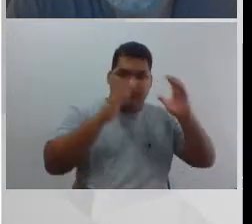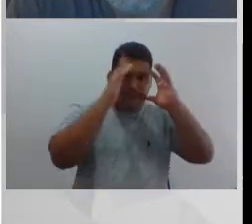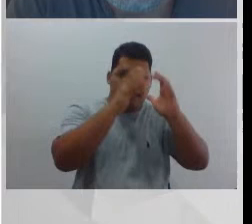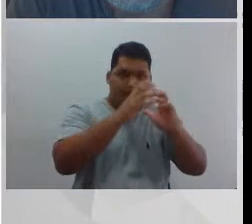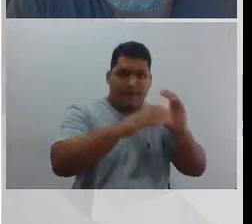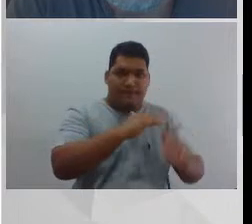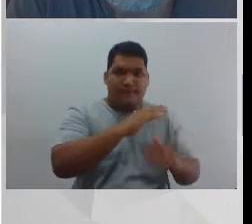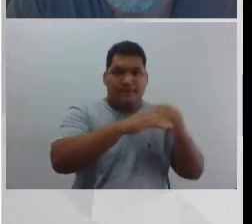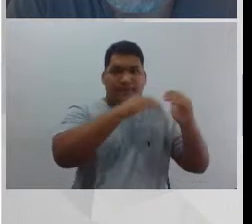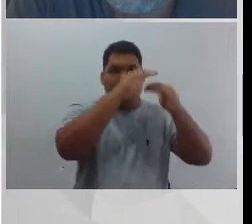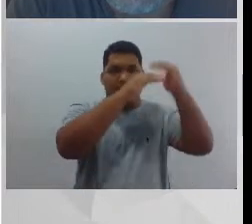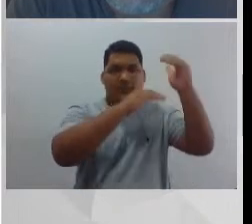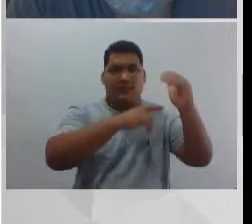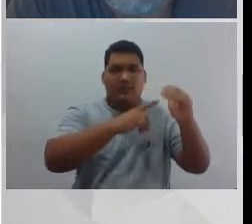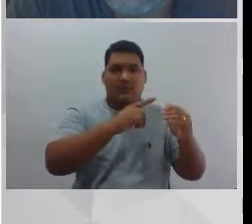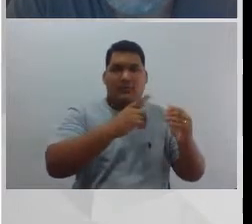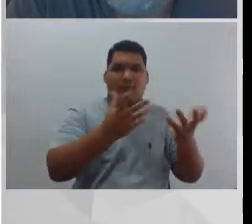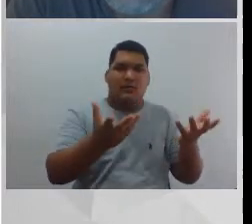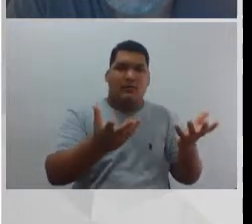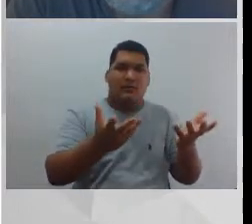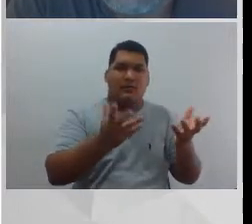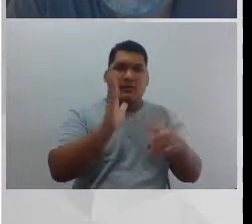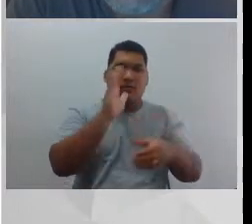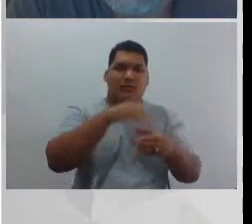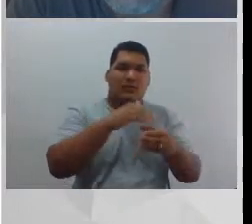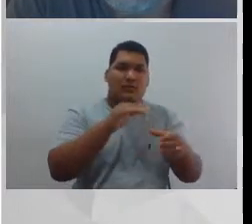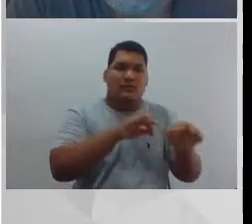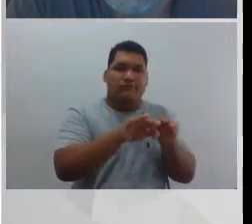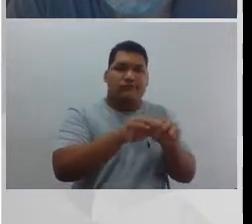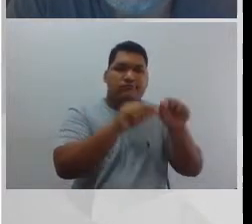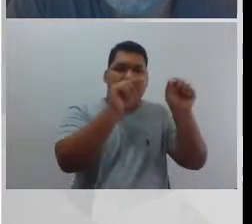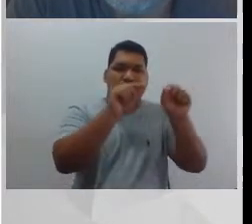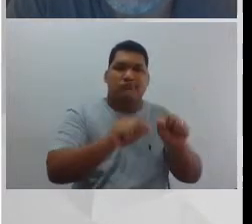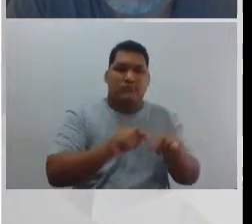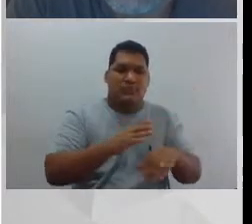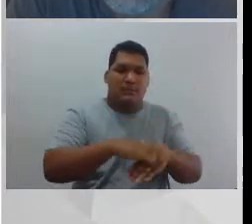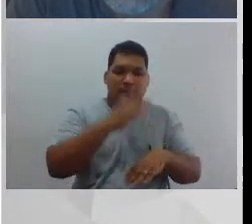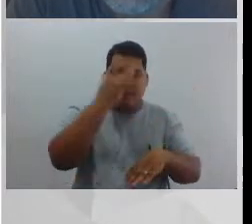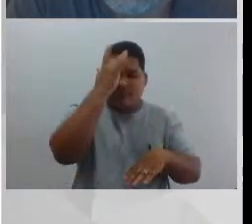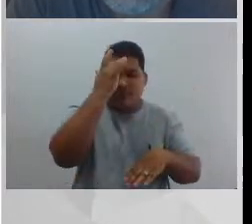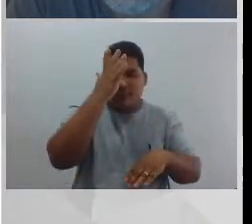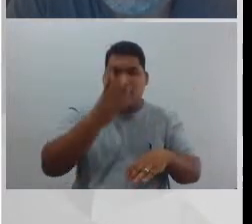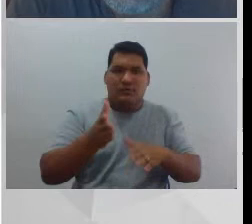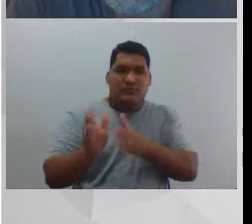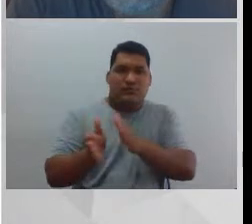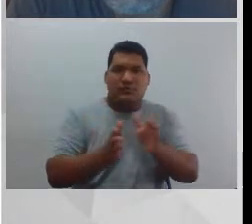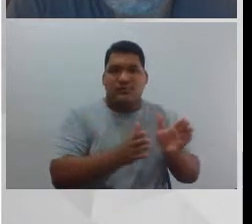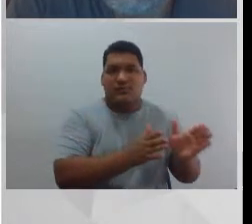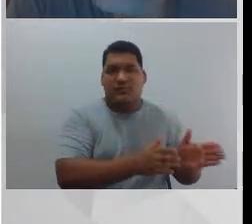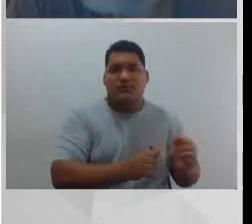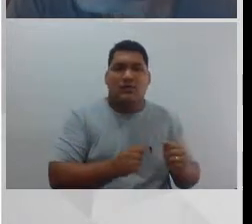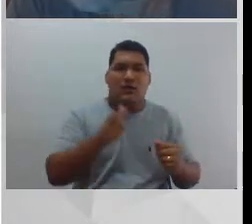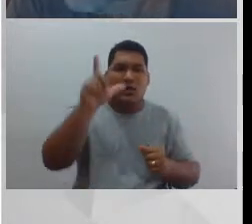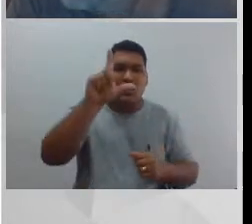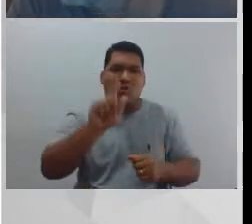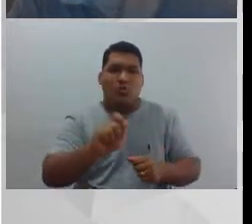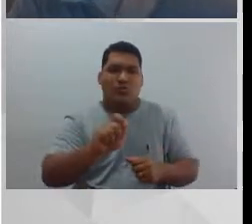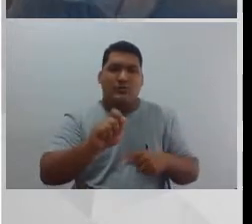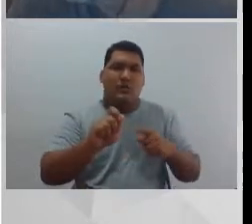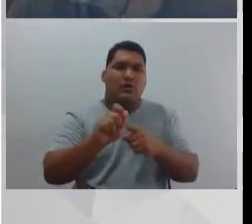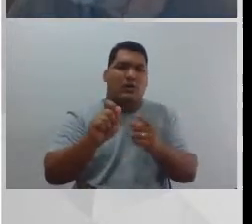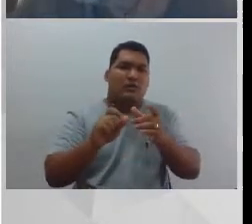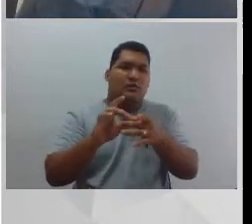conhecimento de como o cérebro funciona, fica mais fácil implementar algoritmos inteligentes, algoritmos